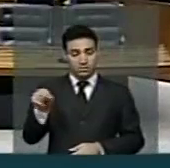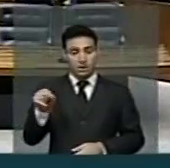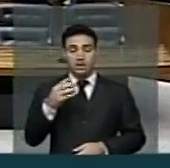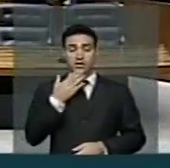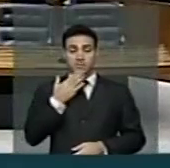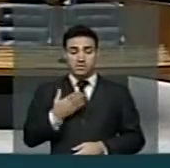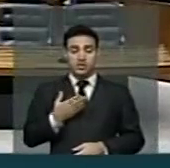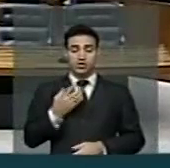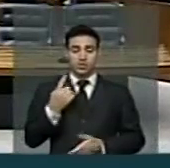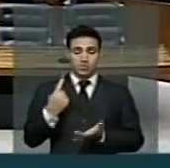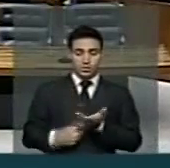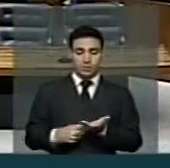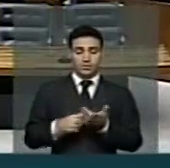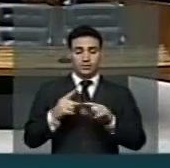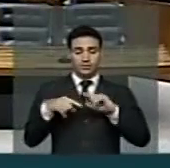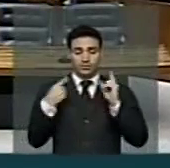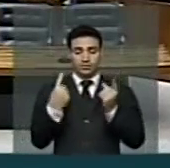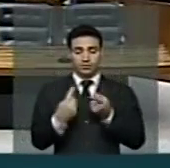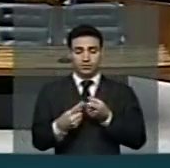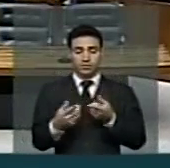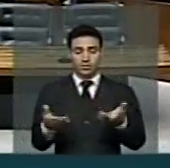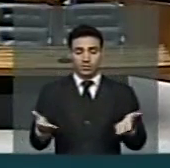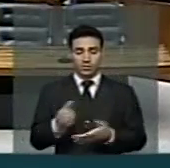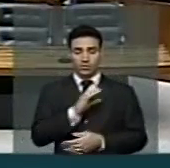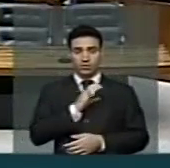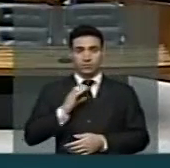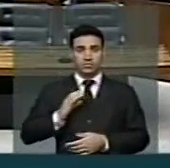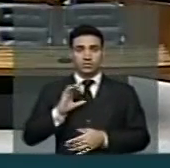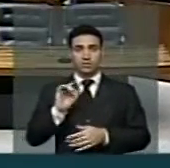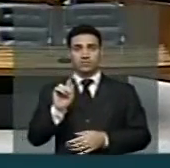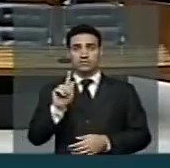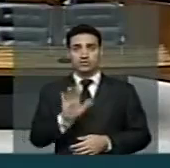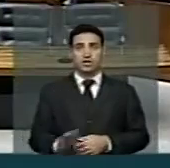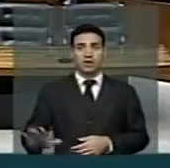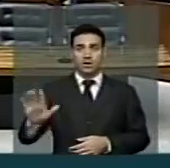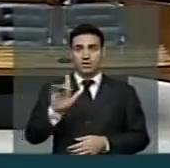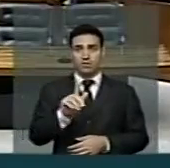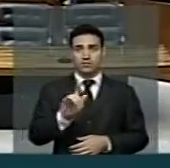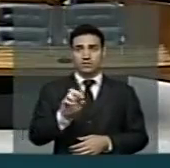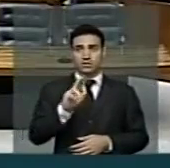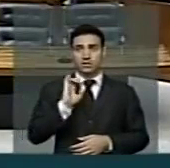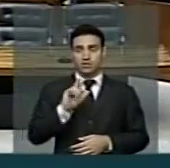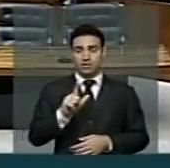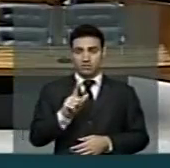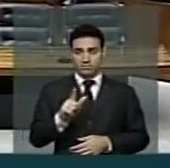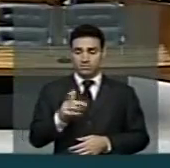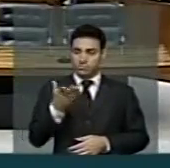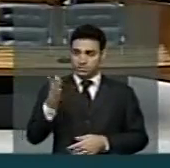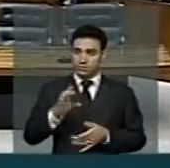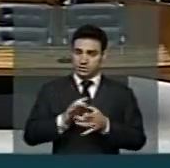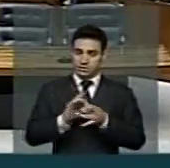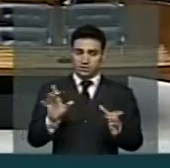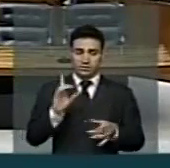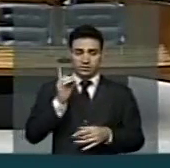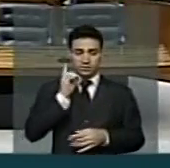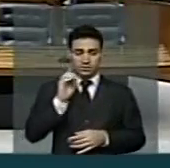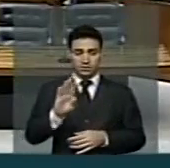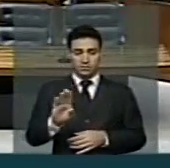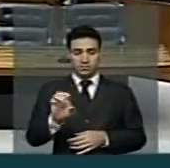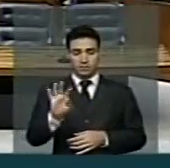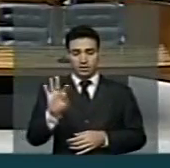que redundou na convocação dessa audiência. Com a palavra, o deputado Beto Albuquerque. 10